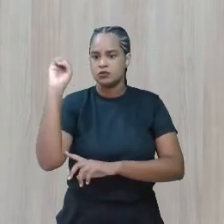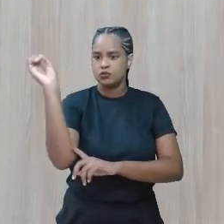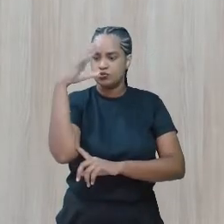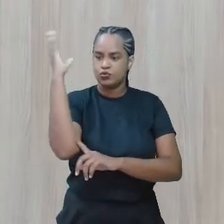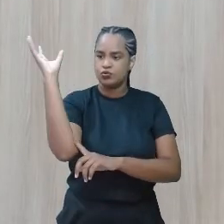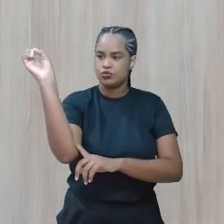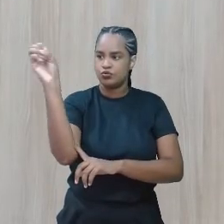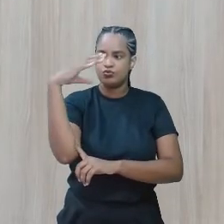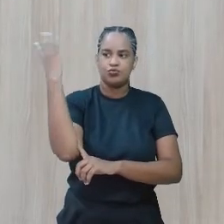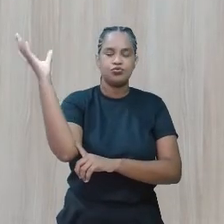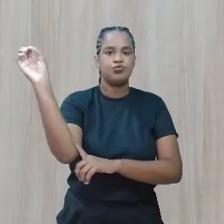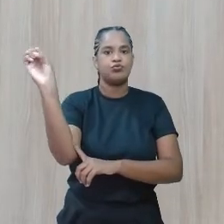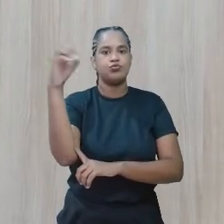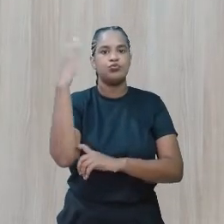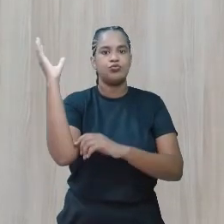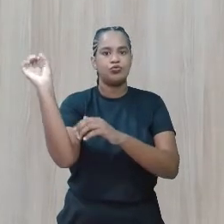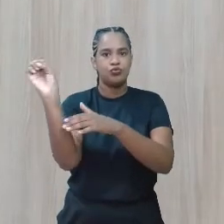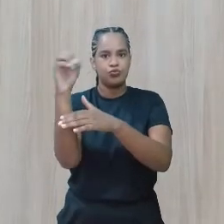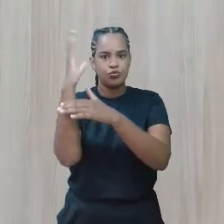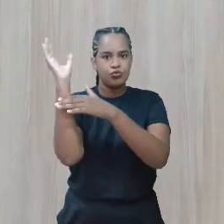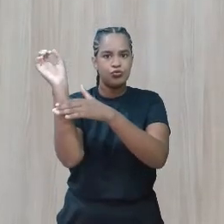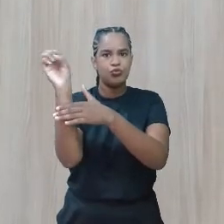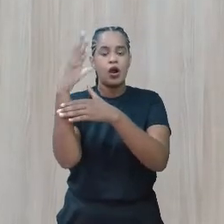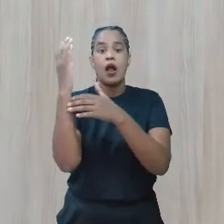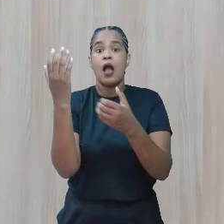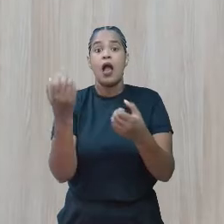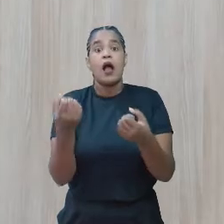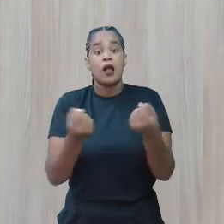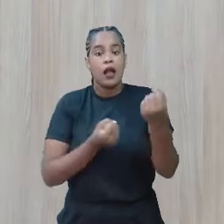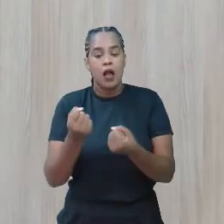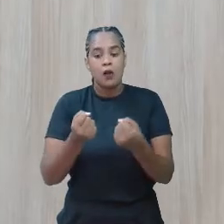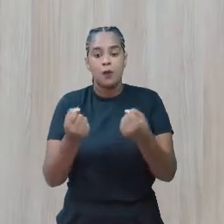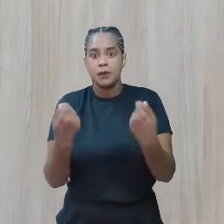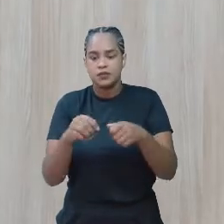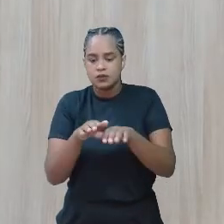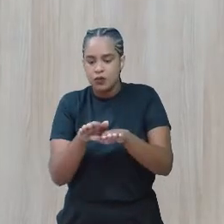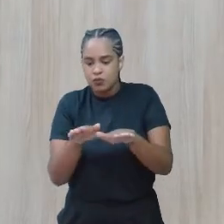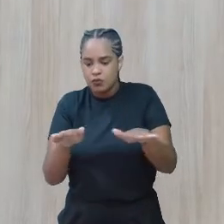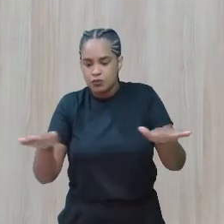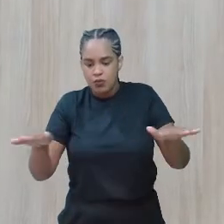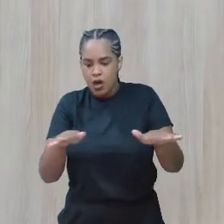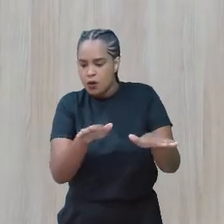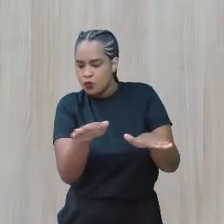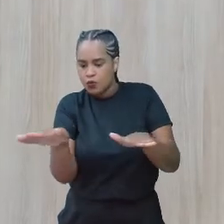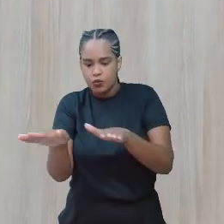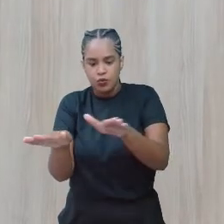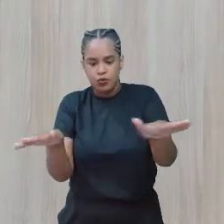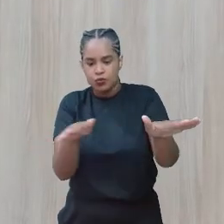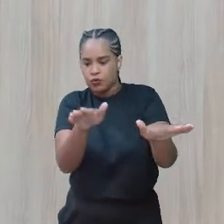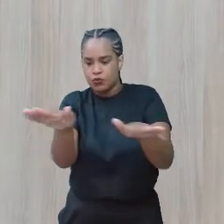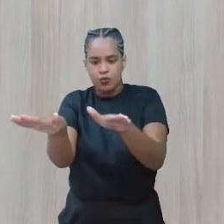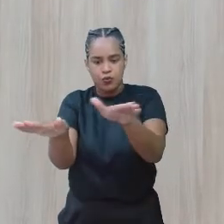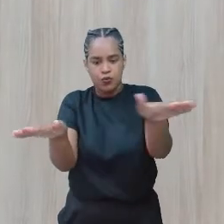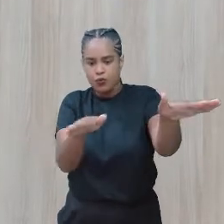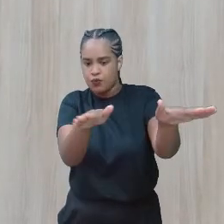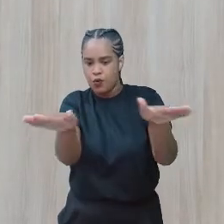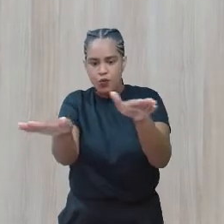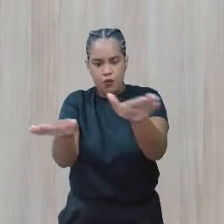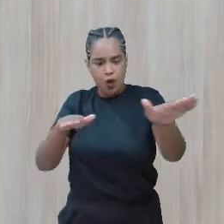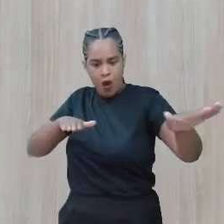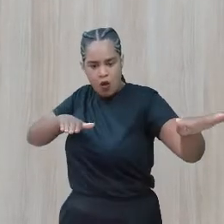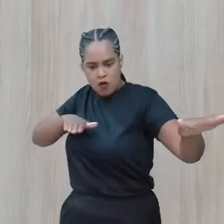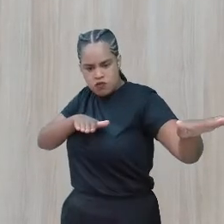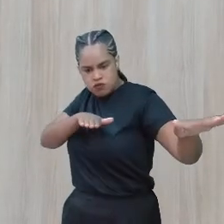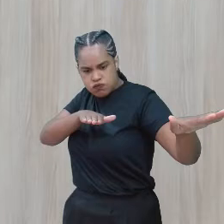ligada no trânsito, todos os carros eles têm que facilitar a passagem da ambulância, do carro de bombeiro, do carro